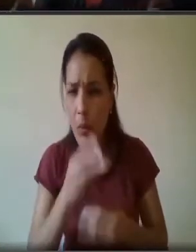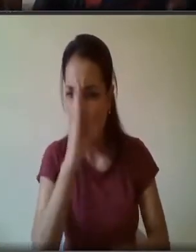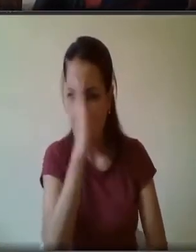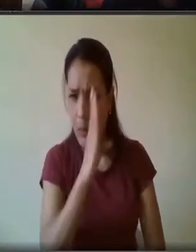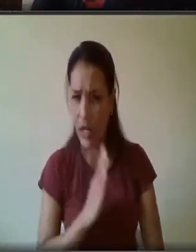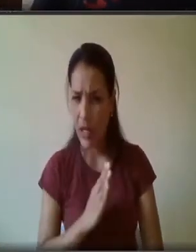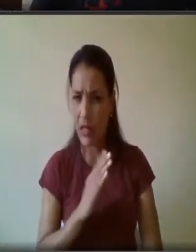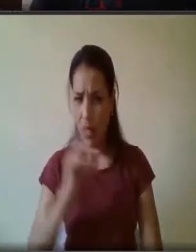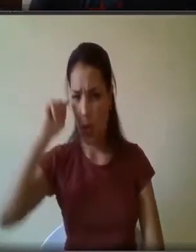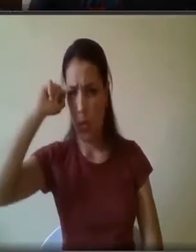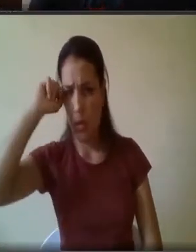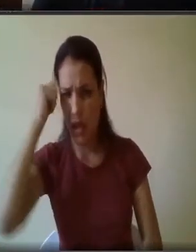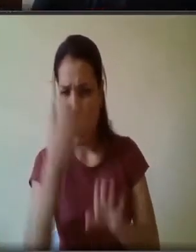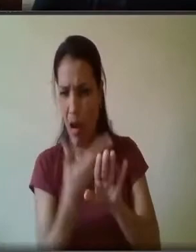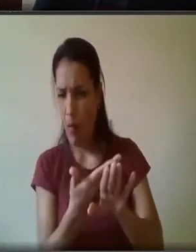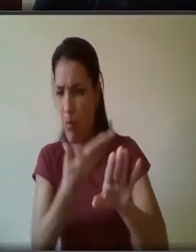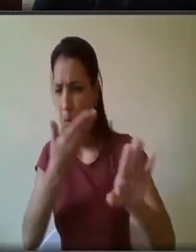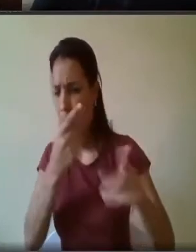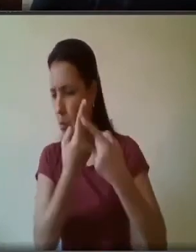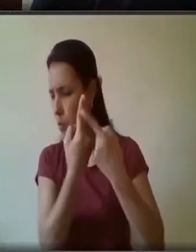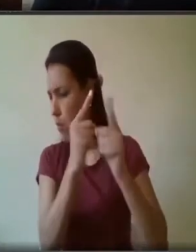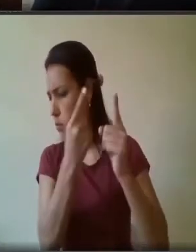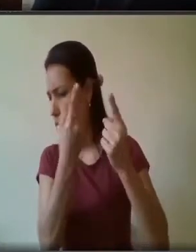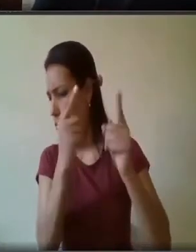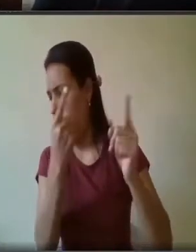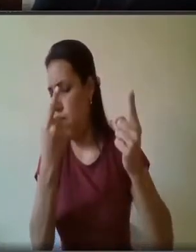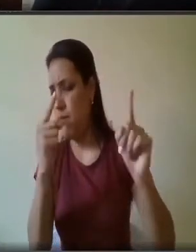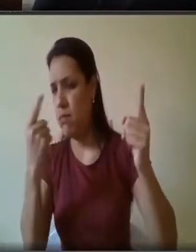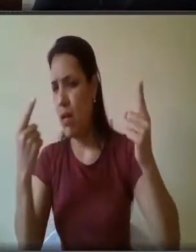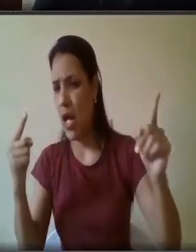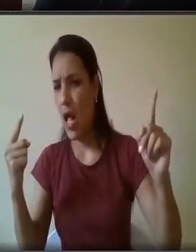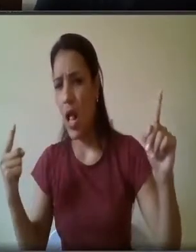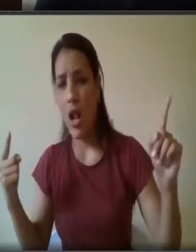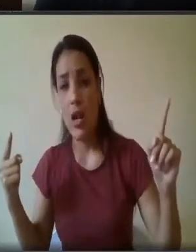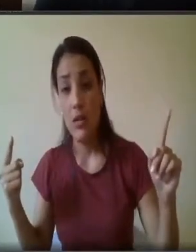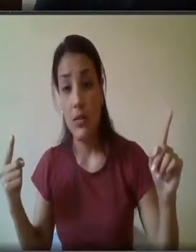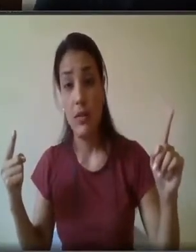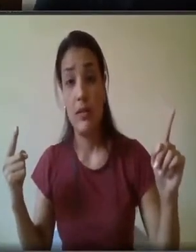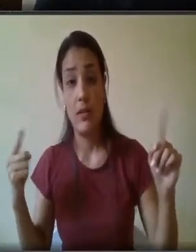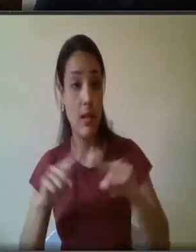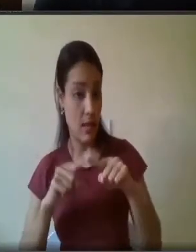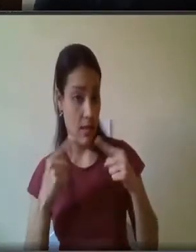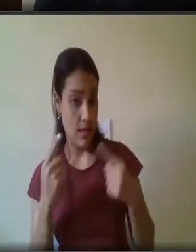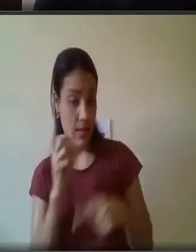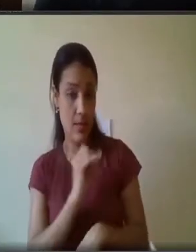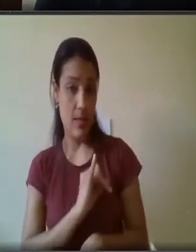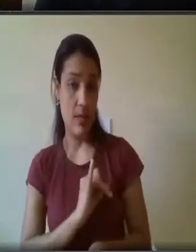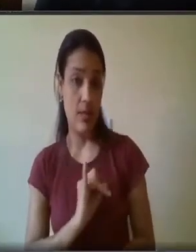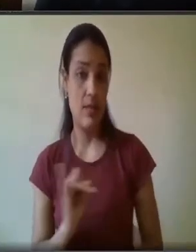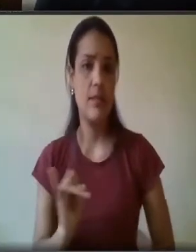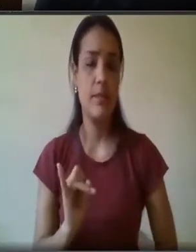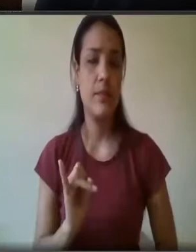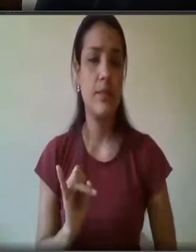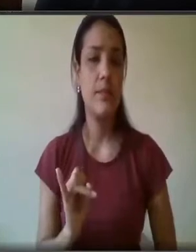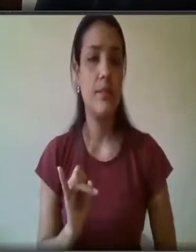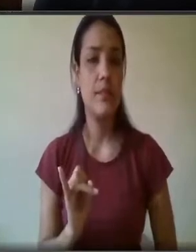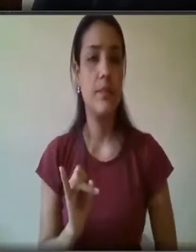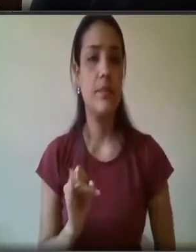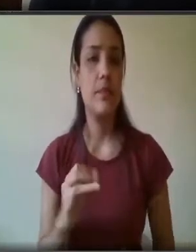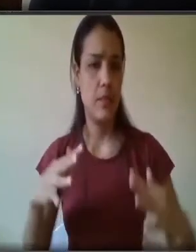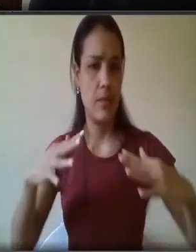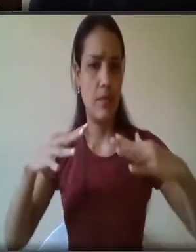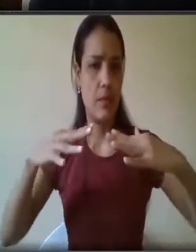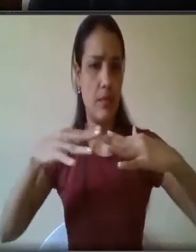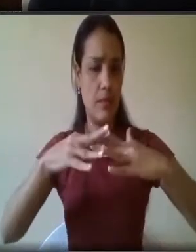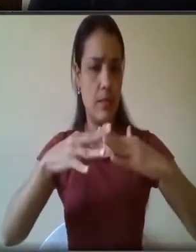vez mais afastados um do outro, porque se aqui desse lado a placa é de colisão, aqui ela é de separação.